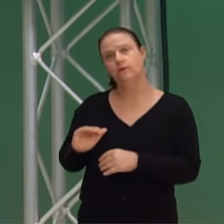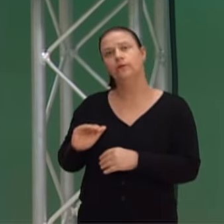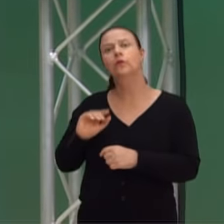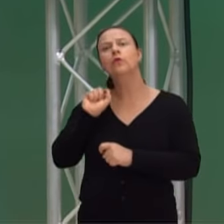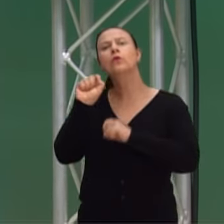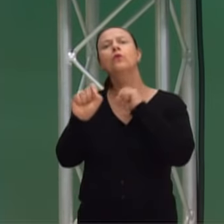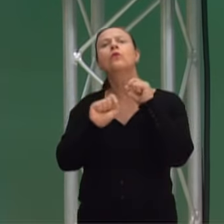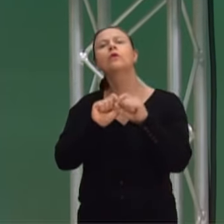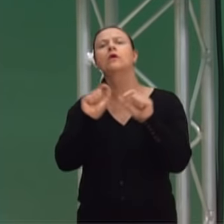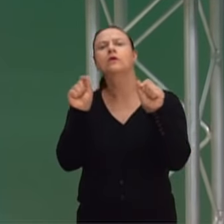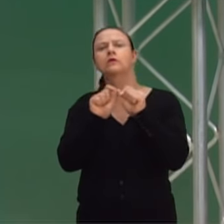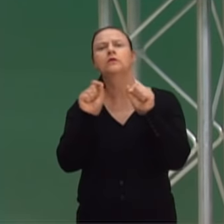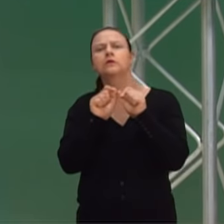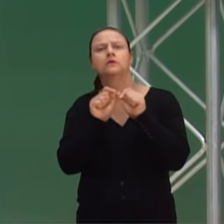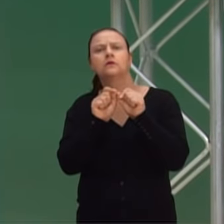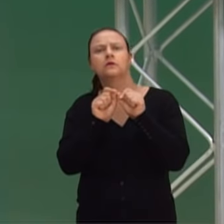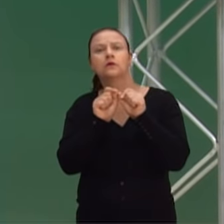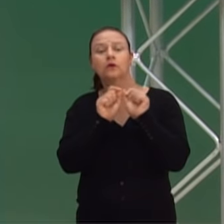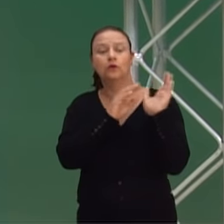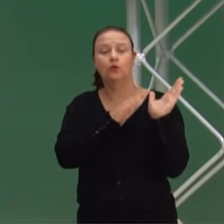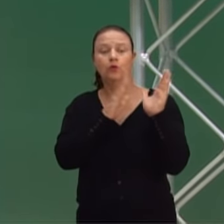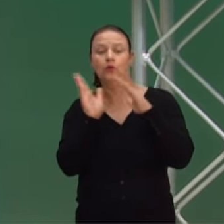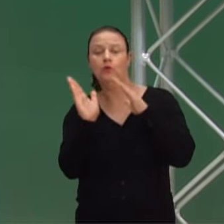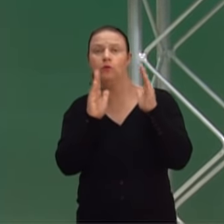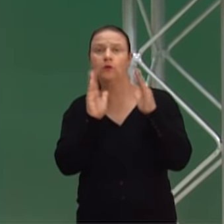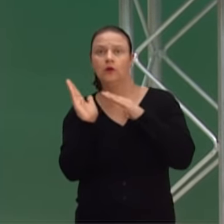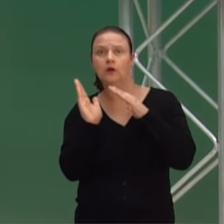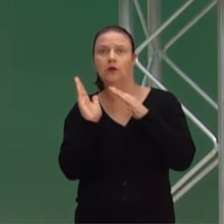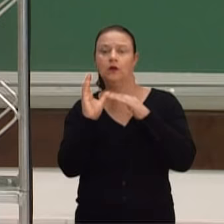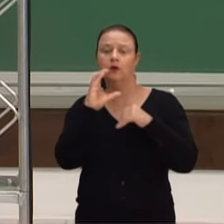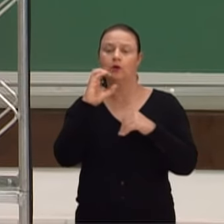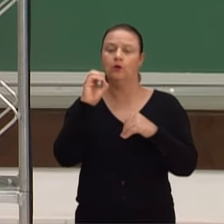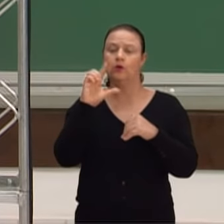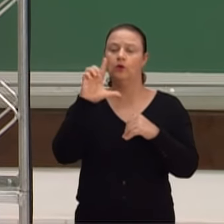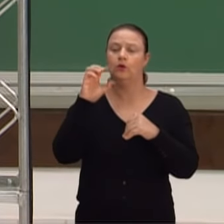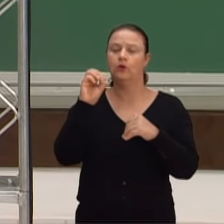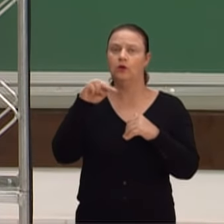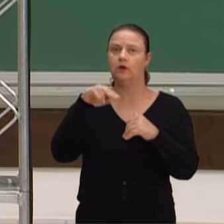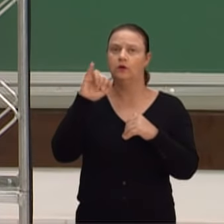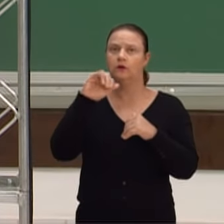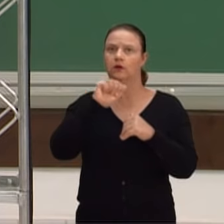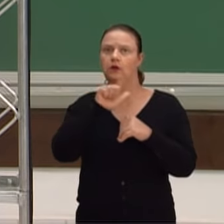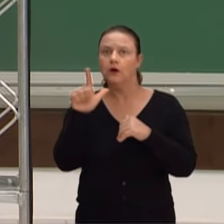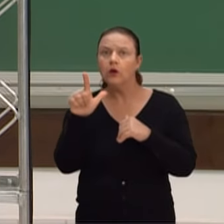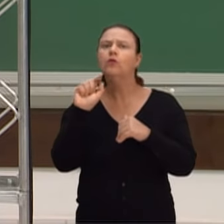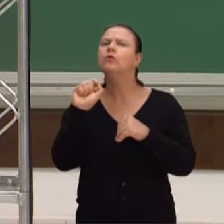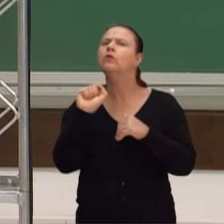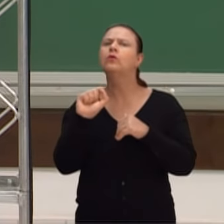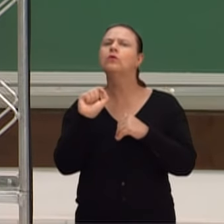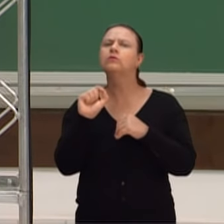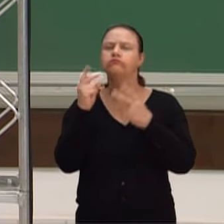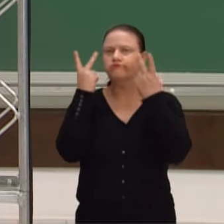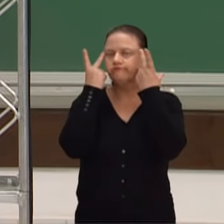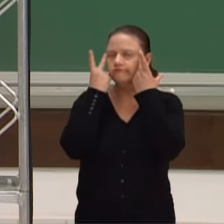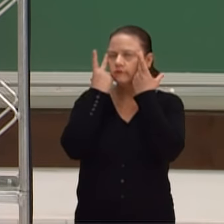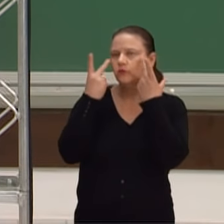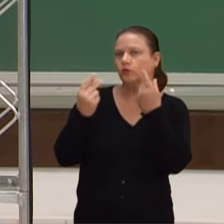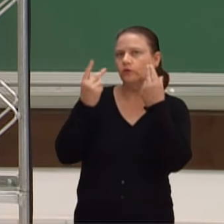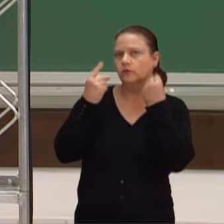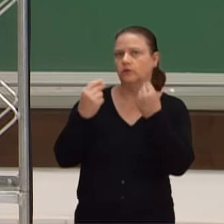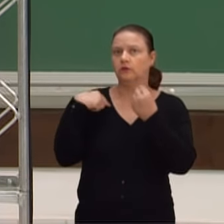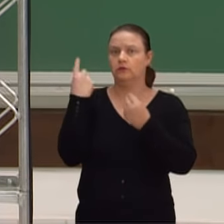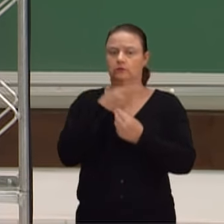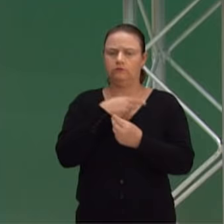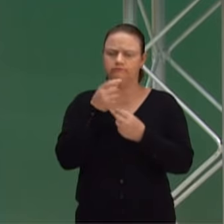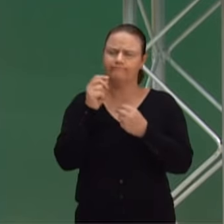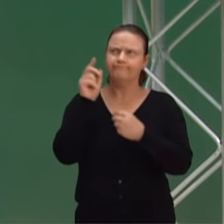atividades exercidas por escravos no período colonial? Por que eu coloquei essa imagem? Normalmente, quando a gente fala em escravidão,